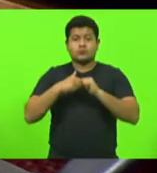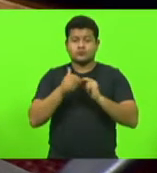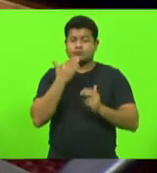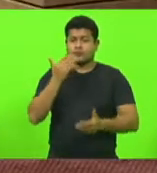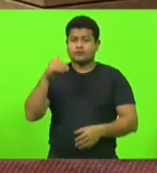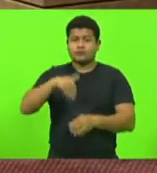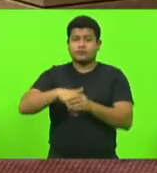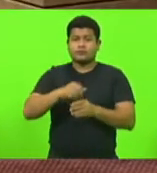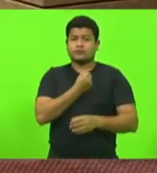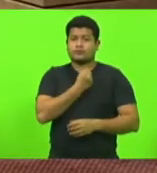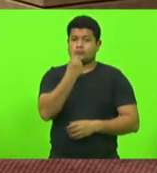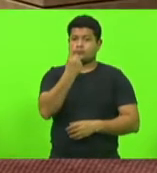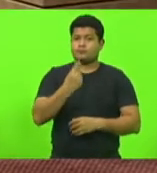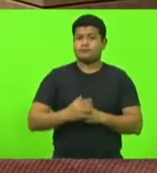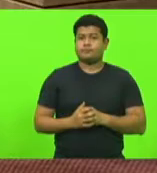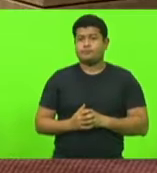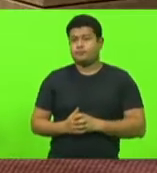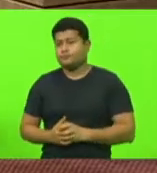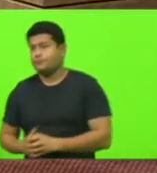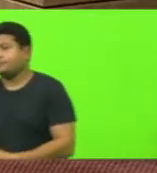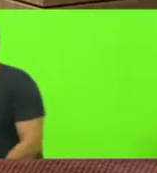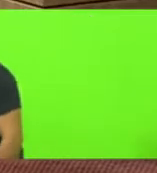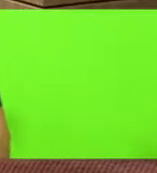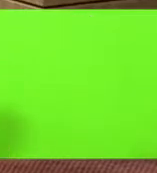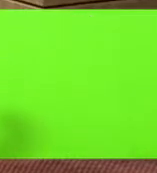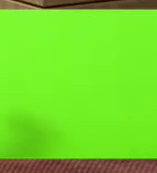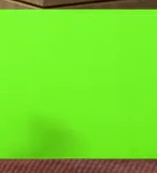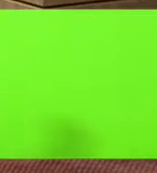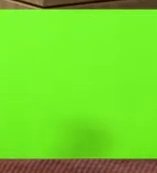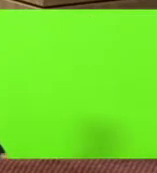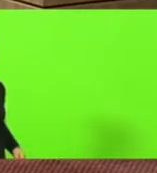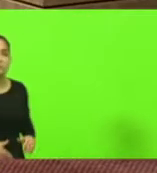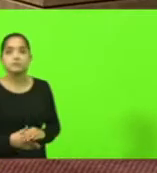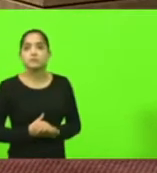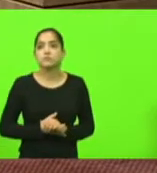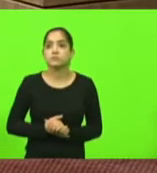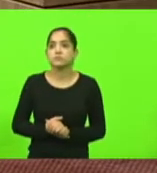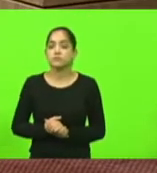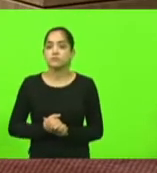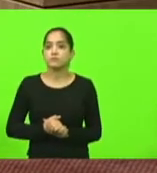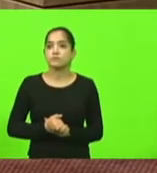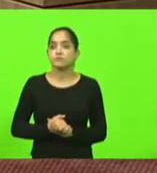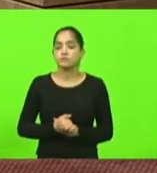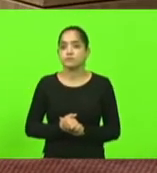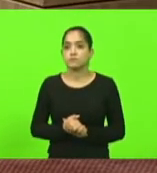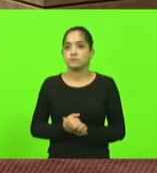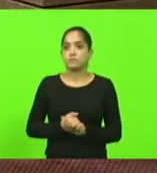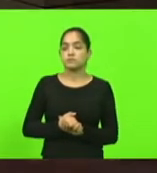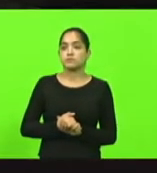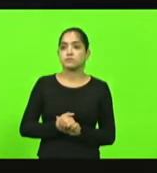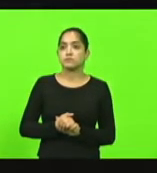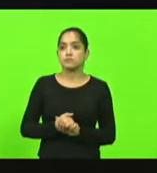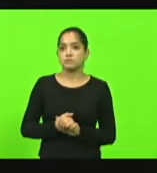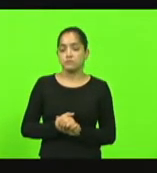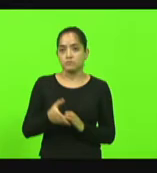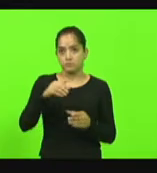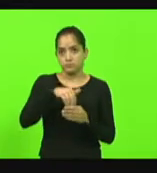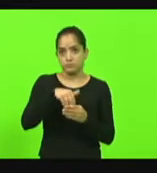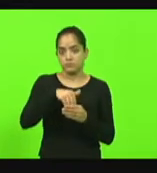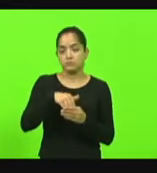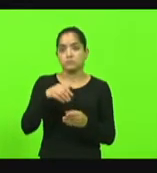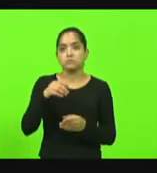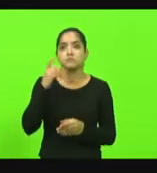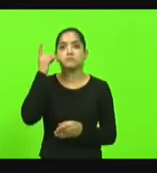Peço a assessoria que abra o painel para que eu possa acolher o voto virtual. Como vota a deputada Ada De Luca?